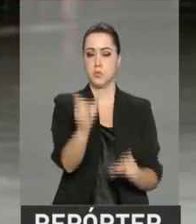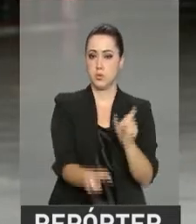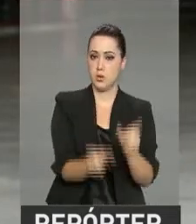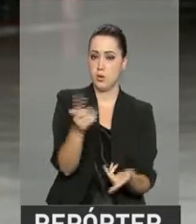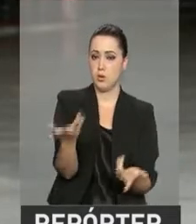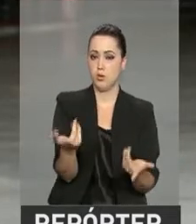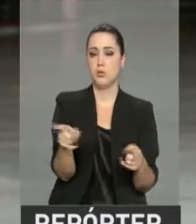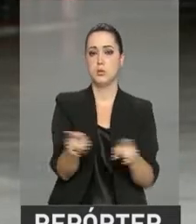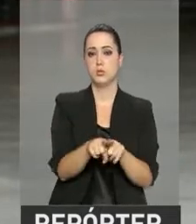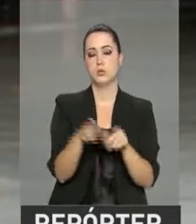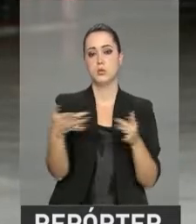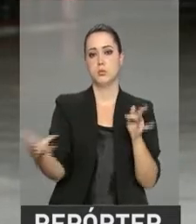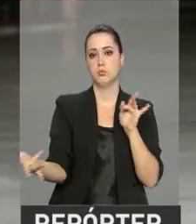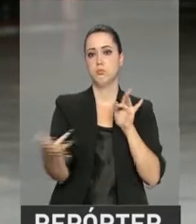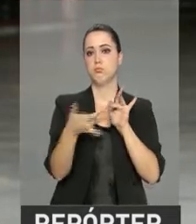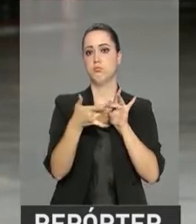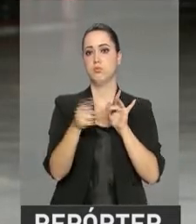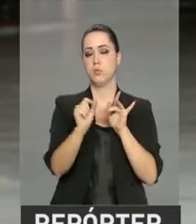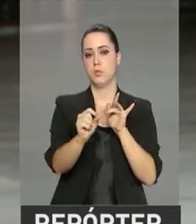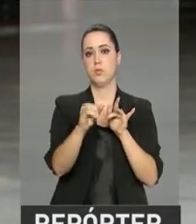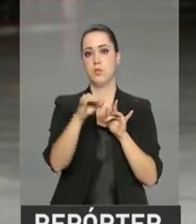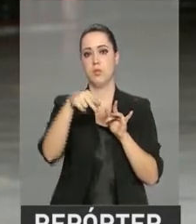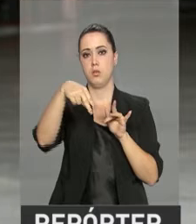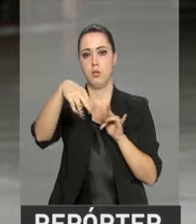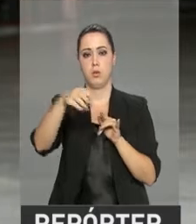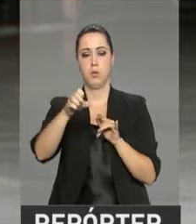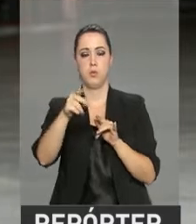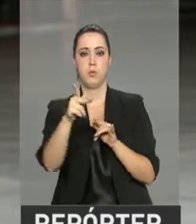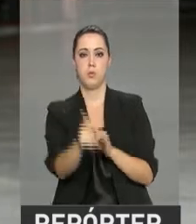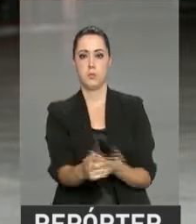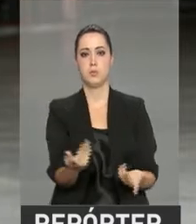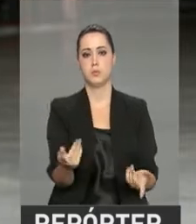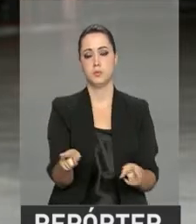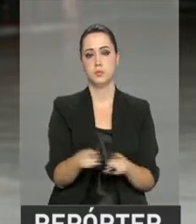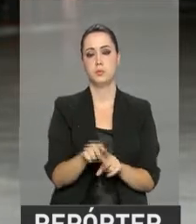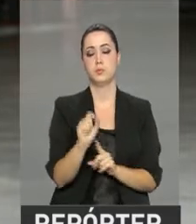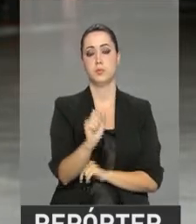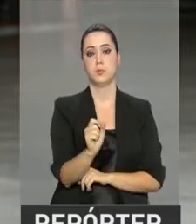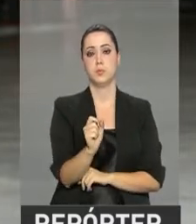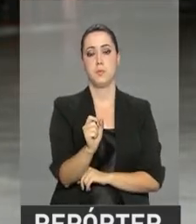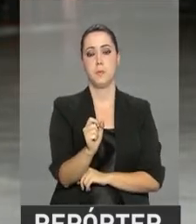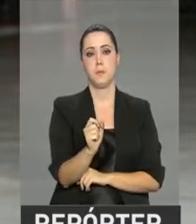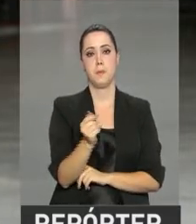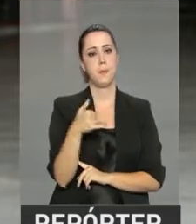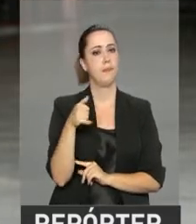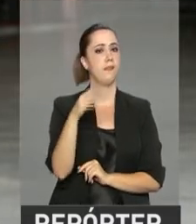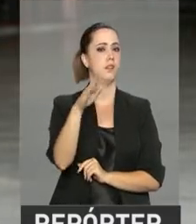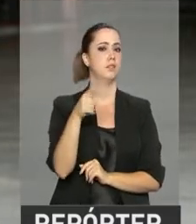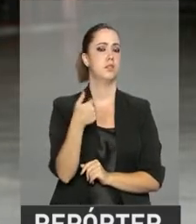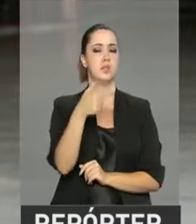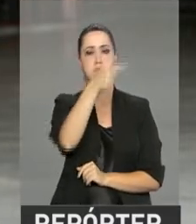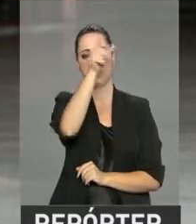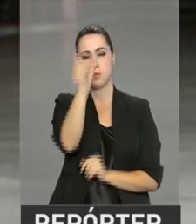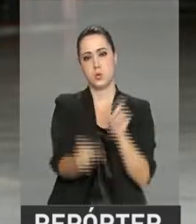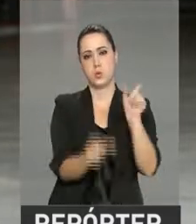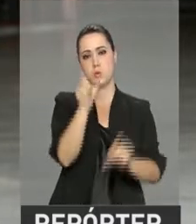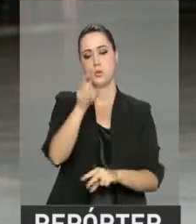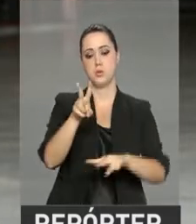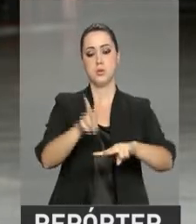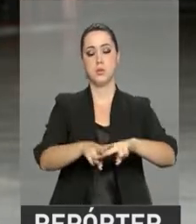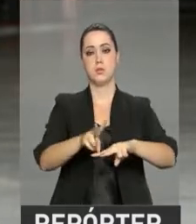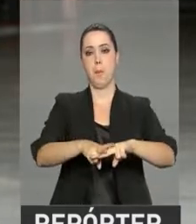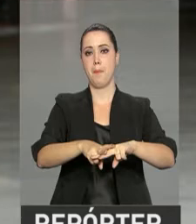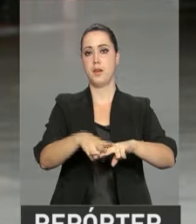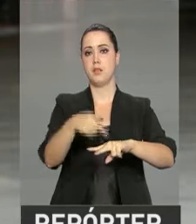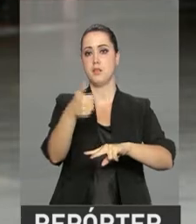convênio com o instituto nacional de pesquisas educacionais anísio teixeira inep a maior parte dessas pessoas 78%